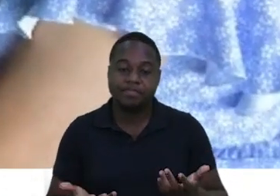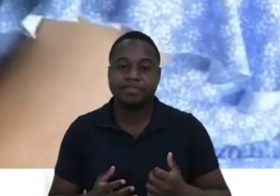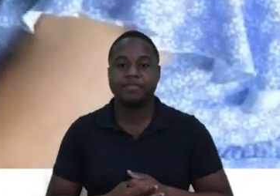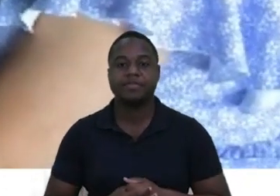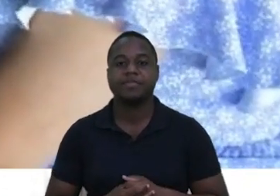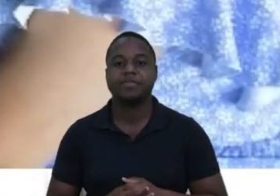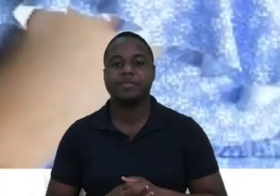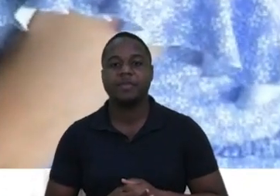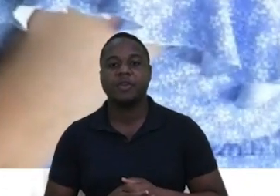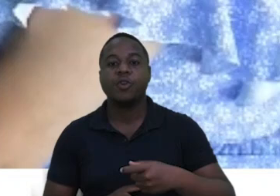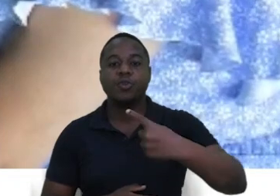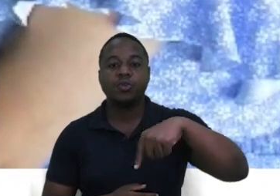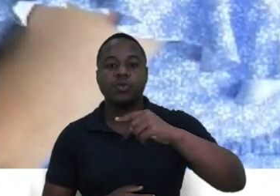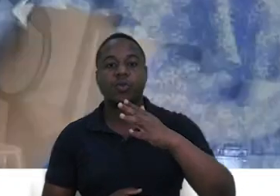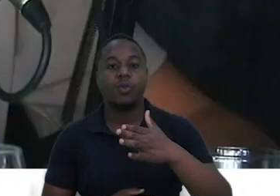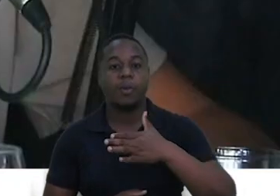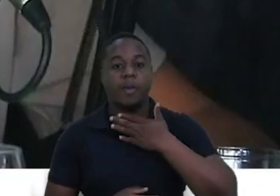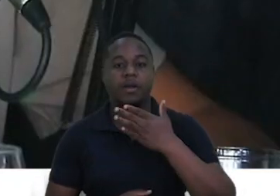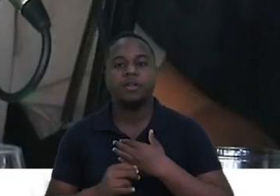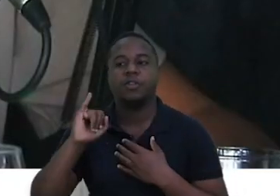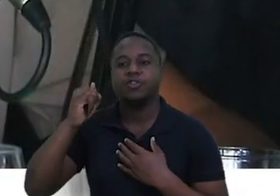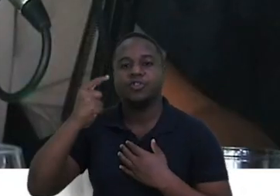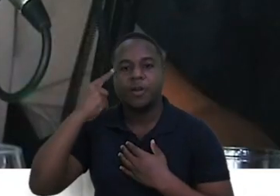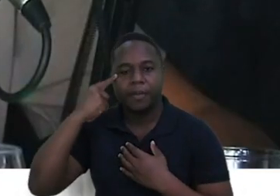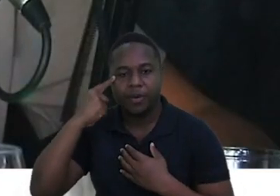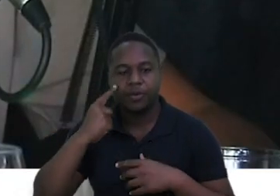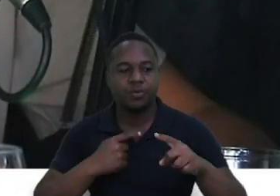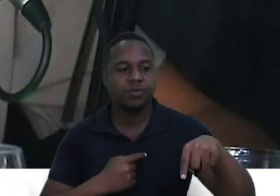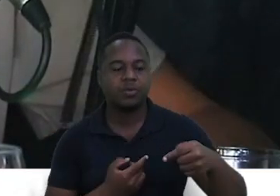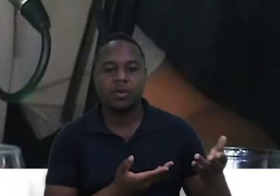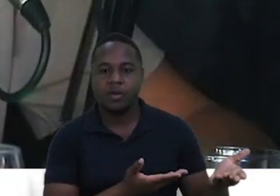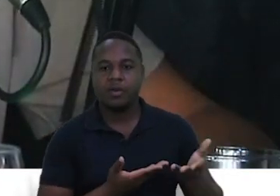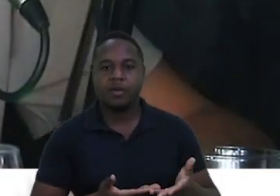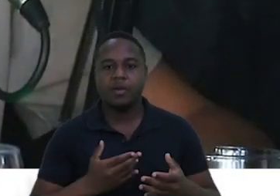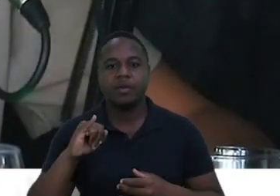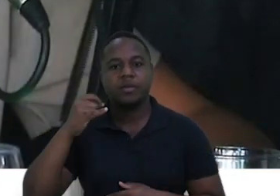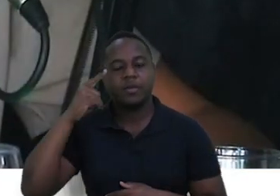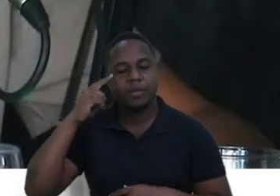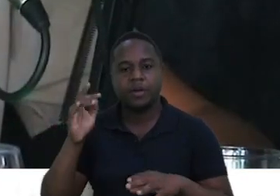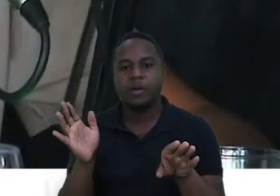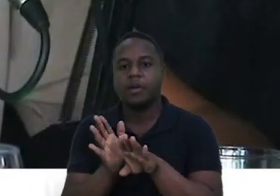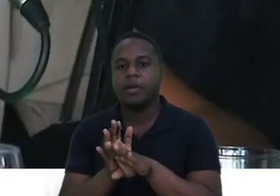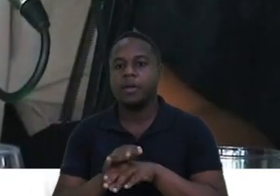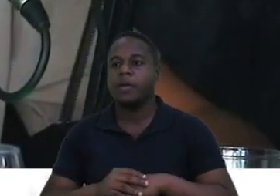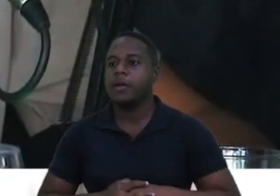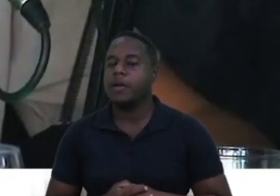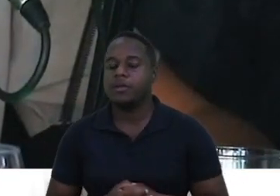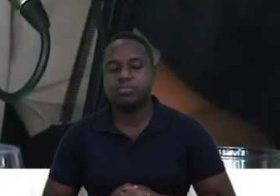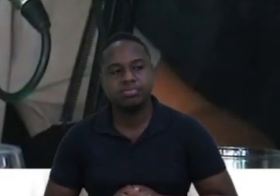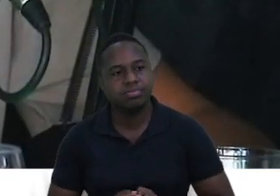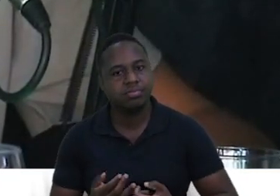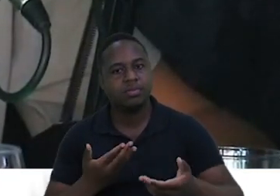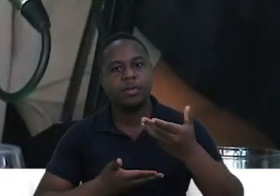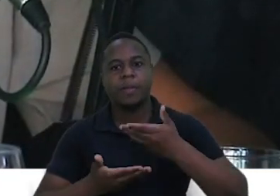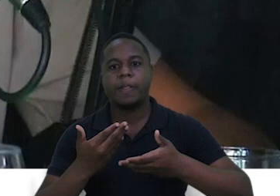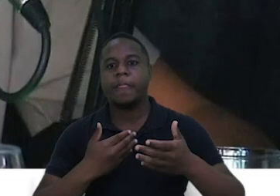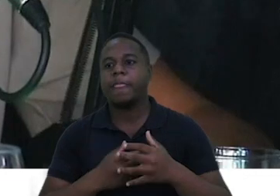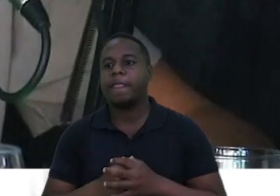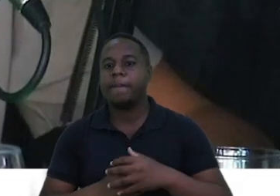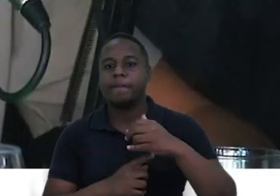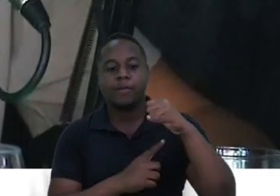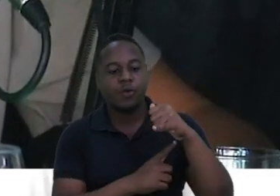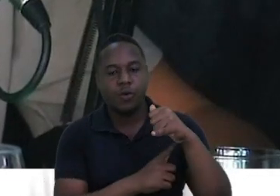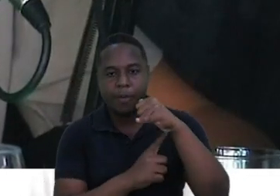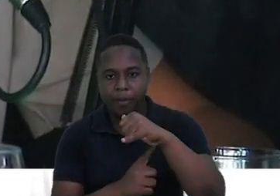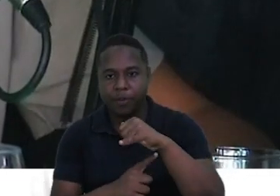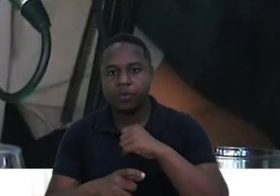a surpresa da gente foi chegar no Japão ano passado, que a gente foi convidado, a gente conseguiu chegar Nossa. Lá. E o tratamento do aeroporto